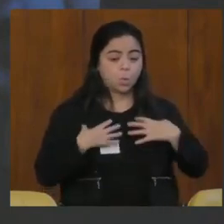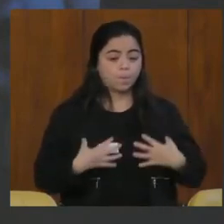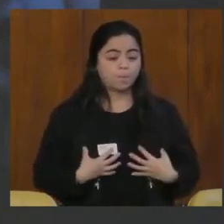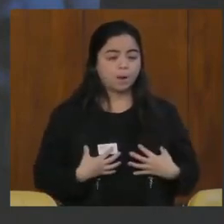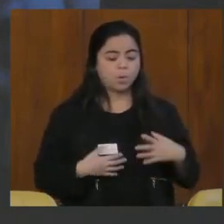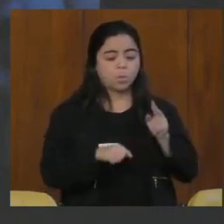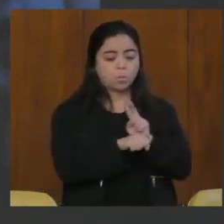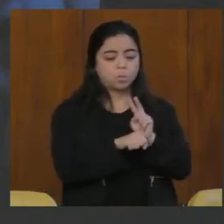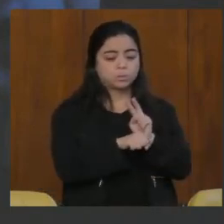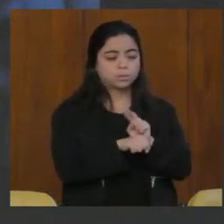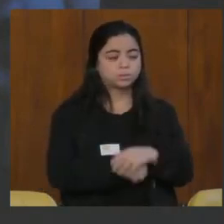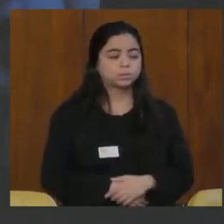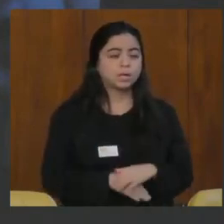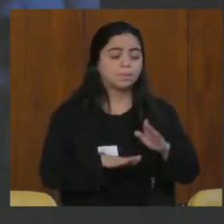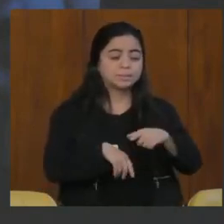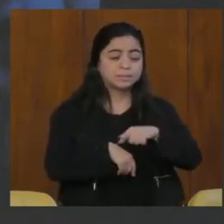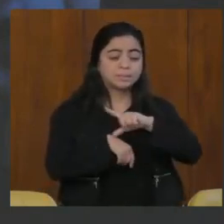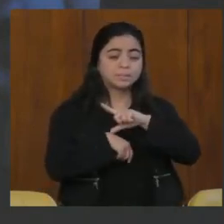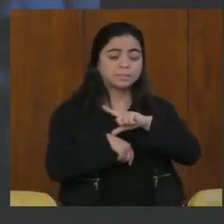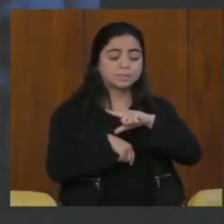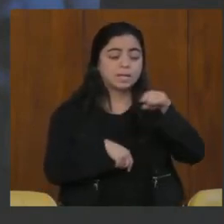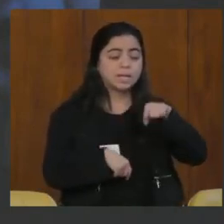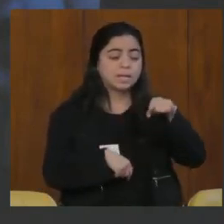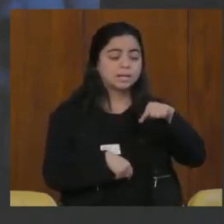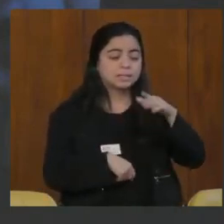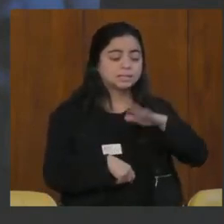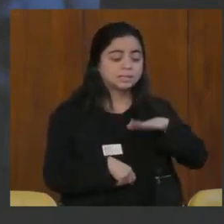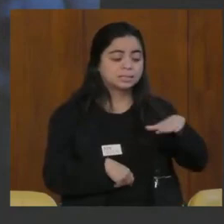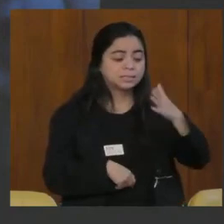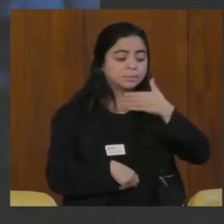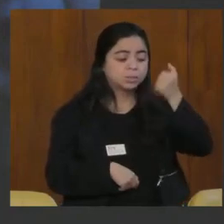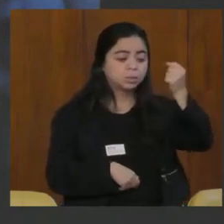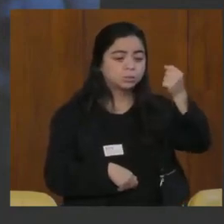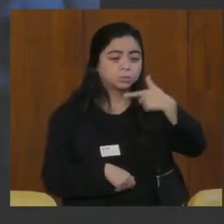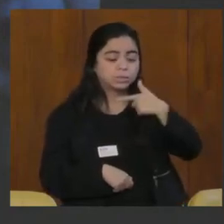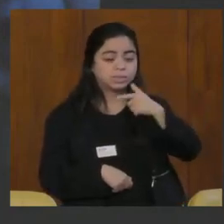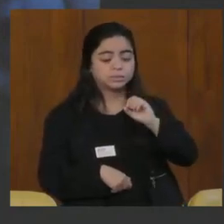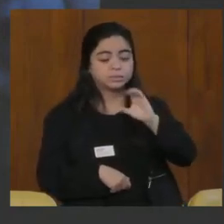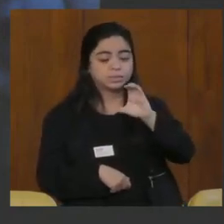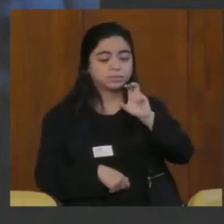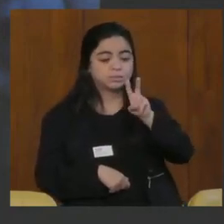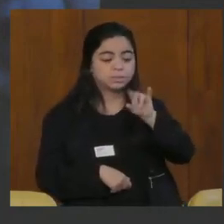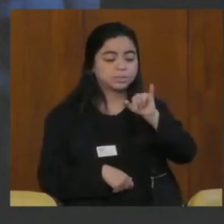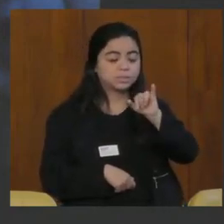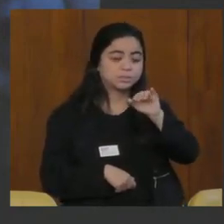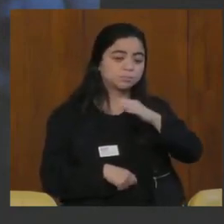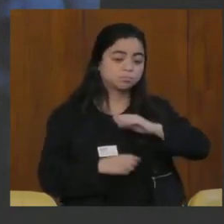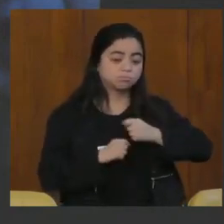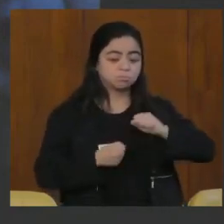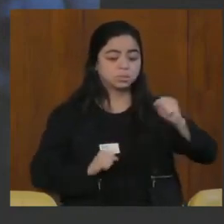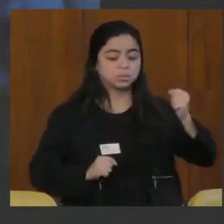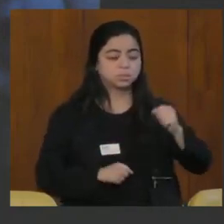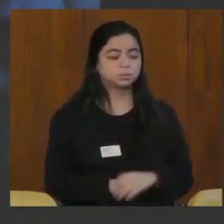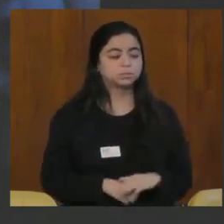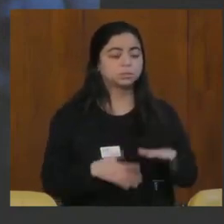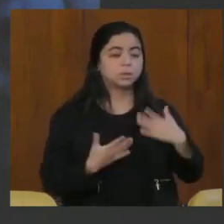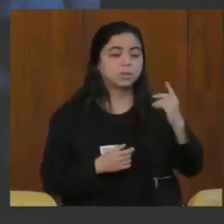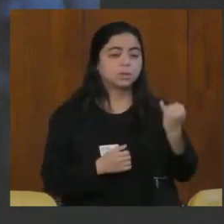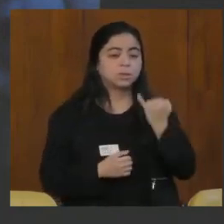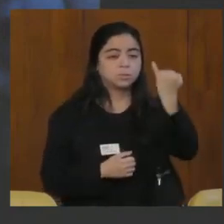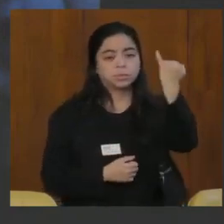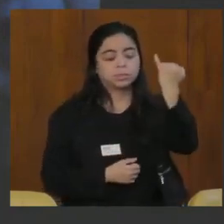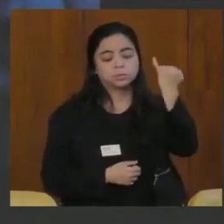Então, precocemente, essa criança está muito melhor do que as que têm CIV grande, por exemplo. Então, isso é muito importante. Não é porque